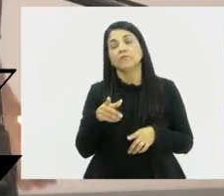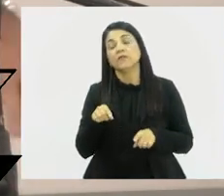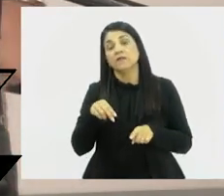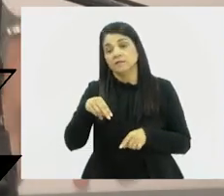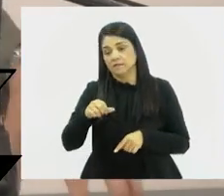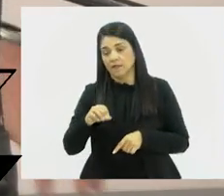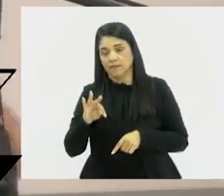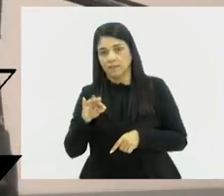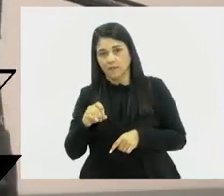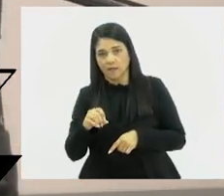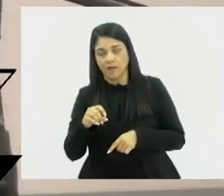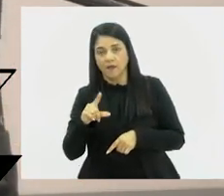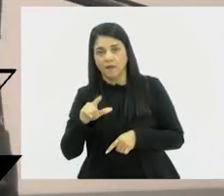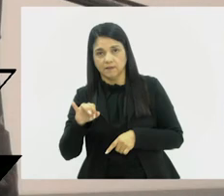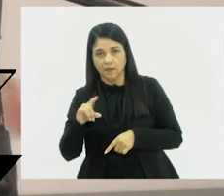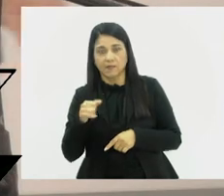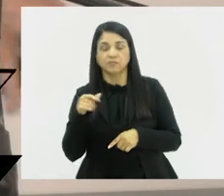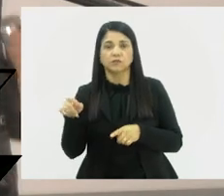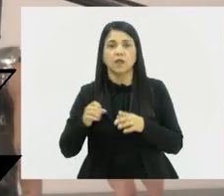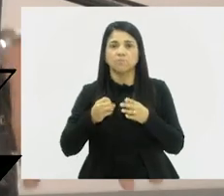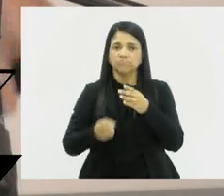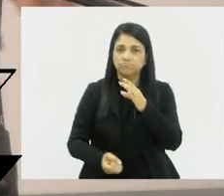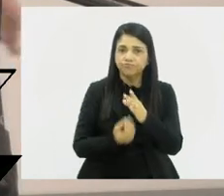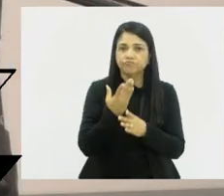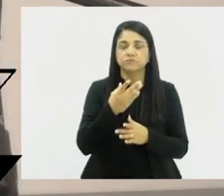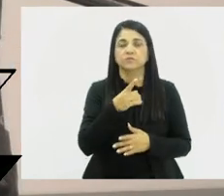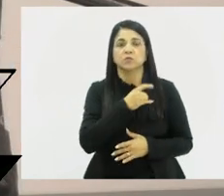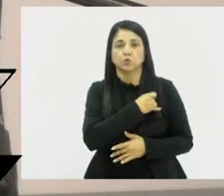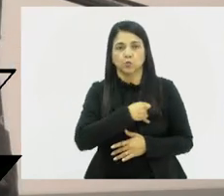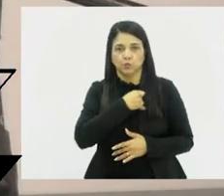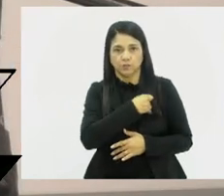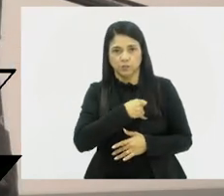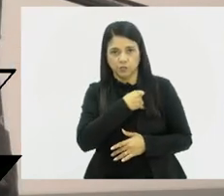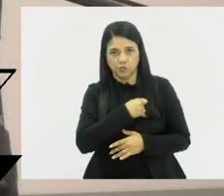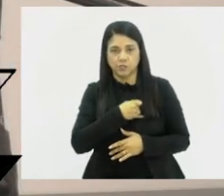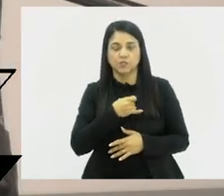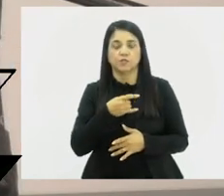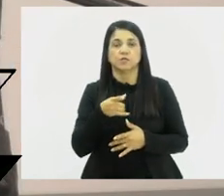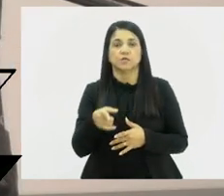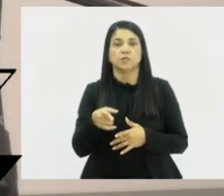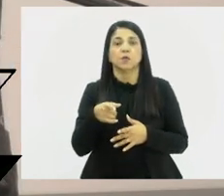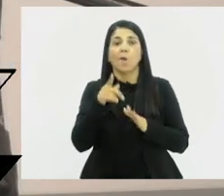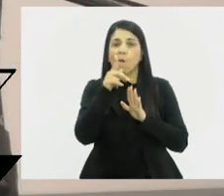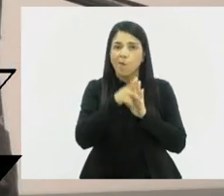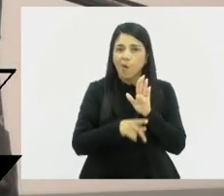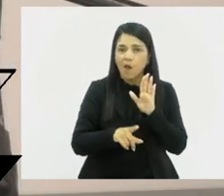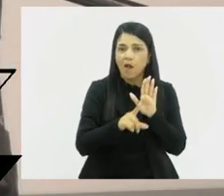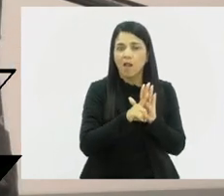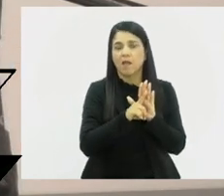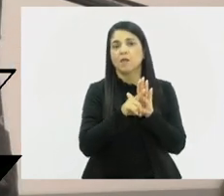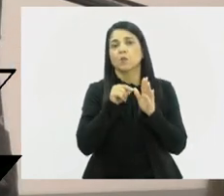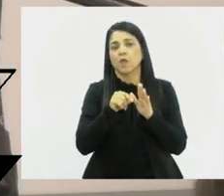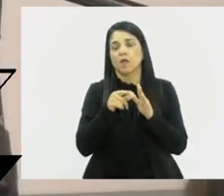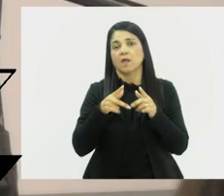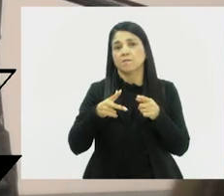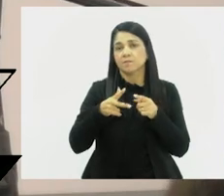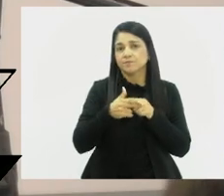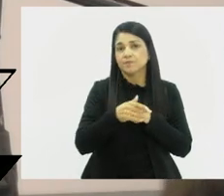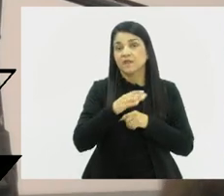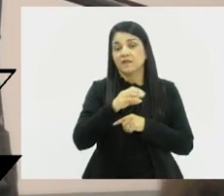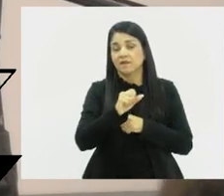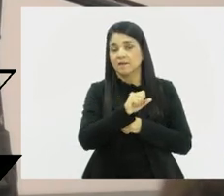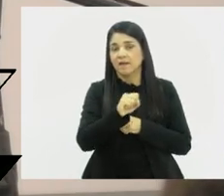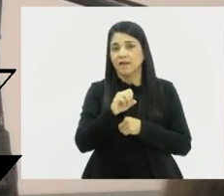Meriti, à época que fui vereador, e consegui trazer esse mesmo projeto através de indicação legislativa até